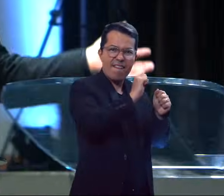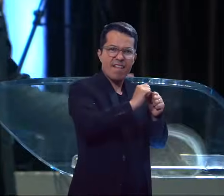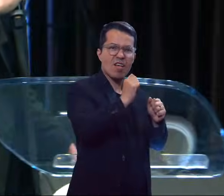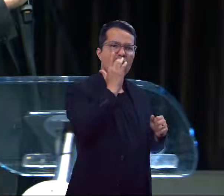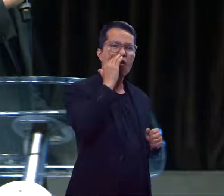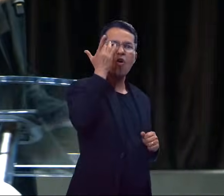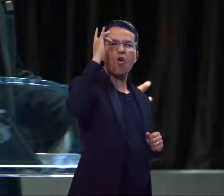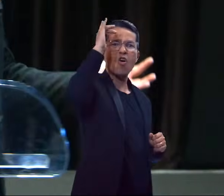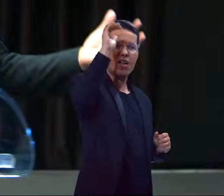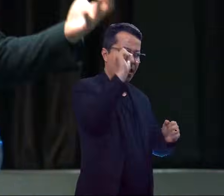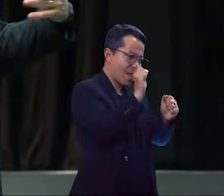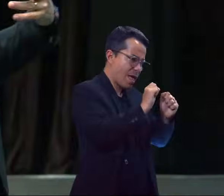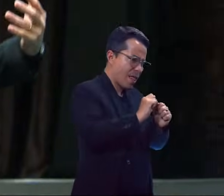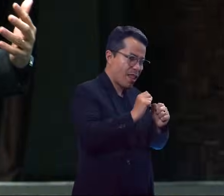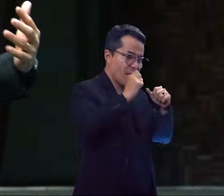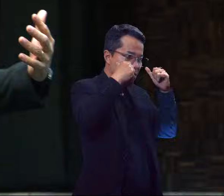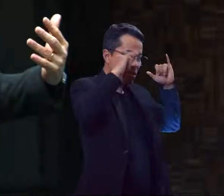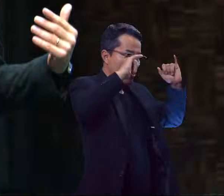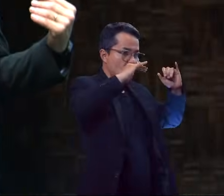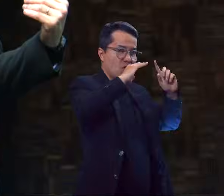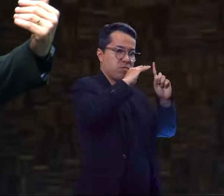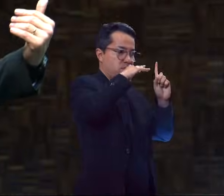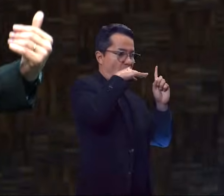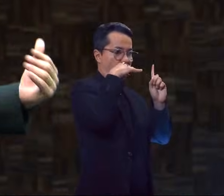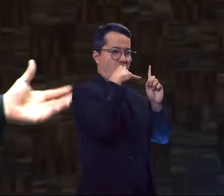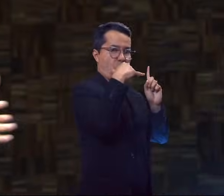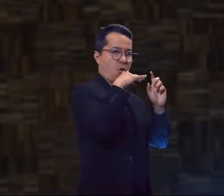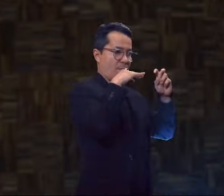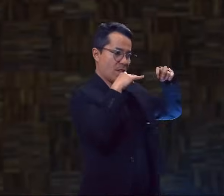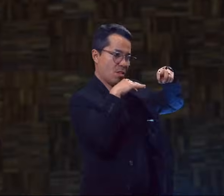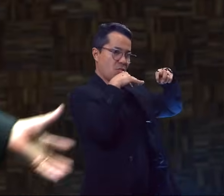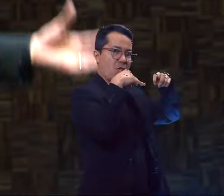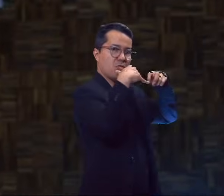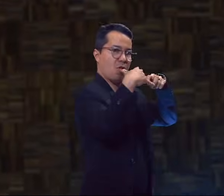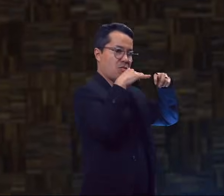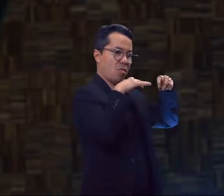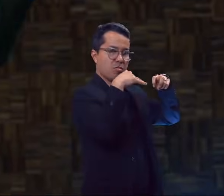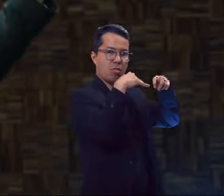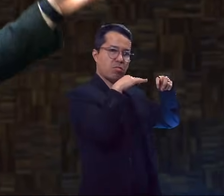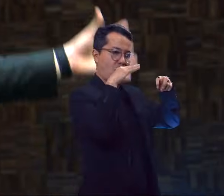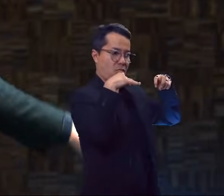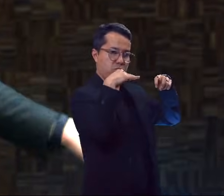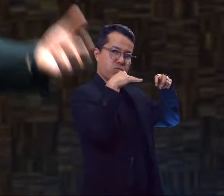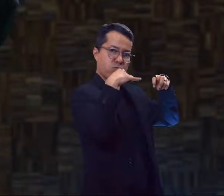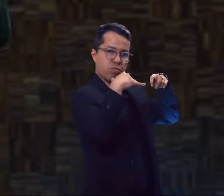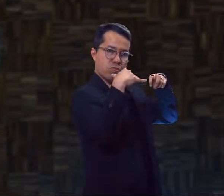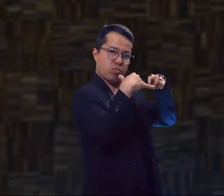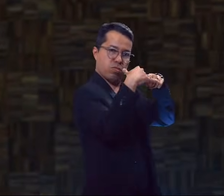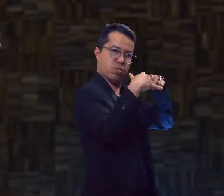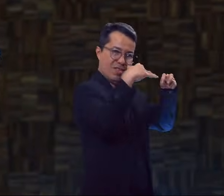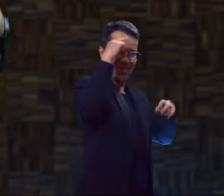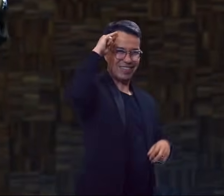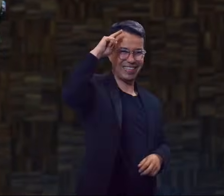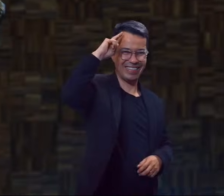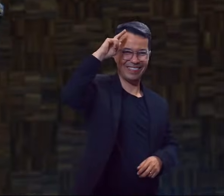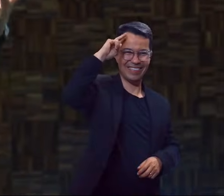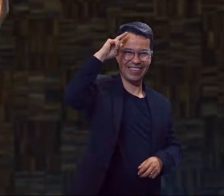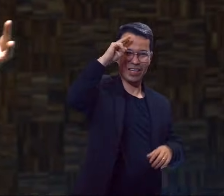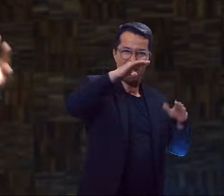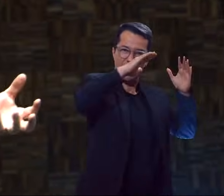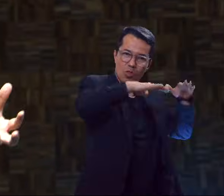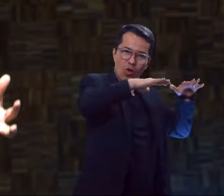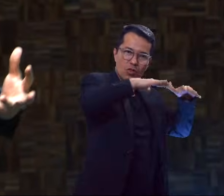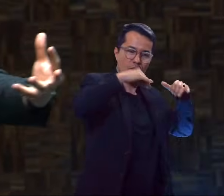irado. E aí ele chama o povo e fala: olha, Deus está na iminência de ir embora. E nós